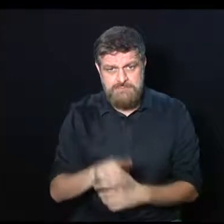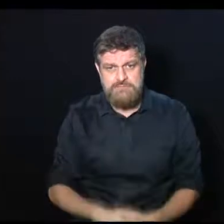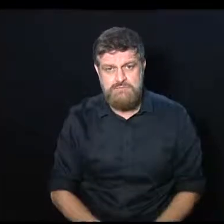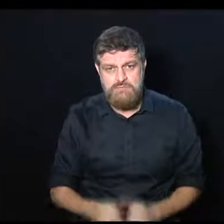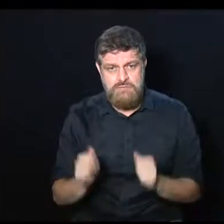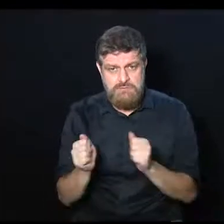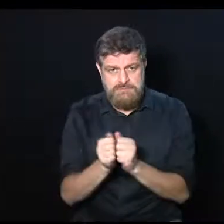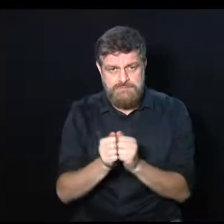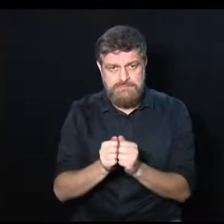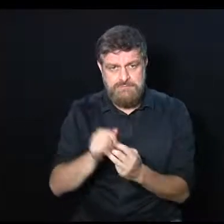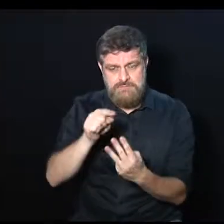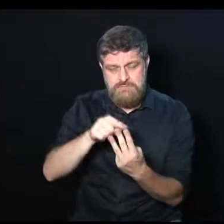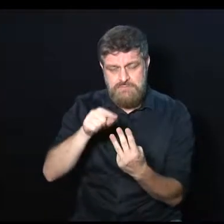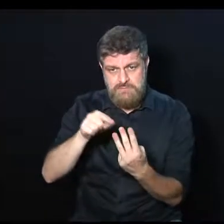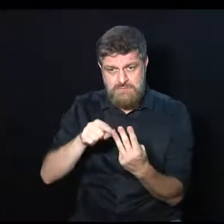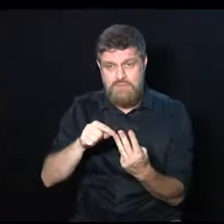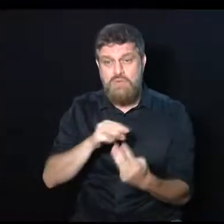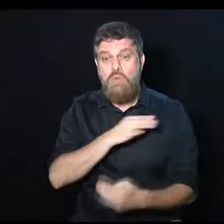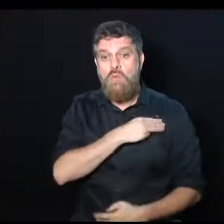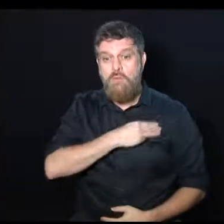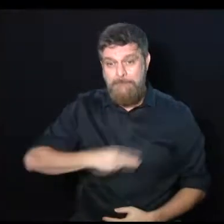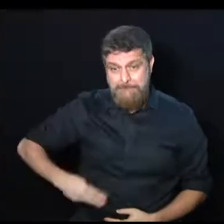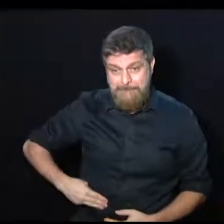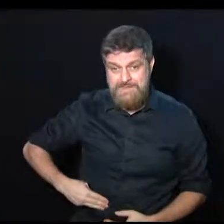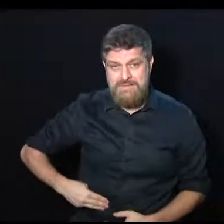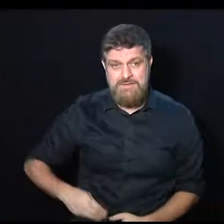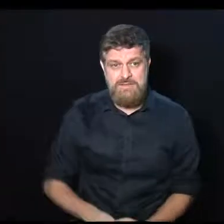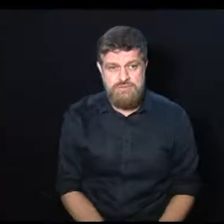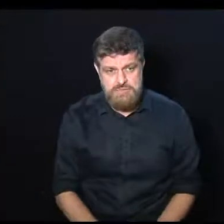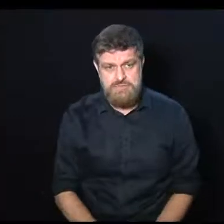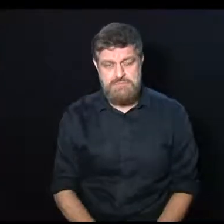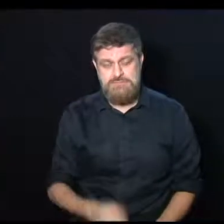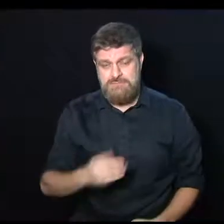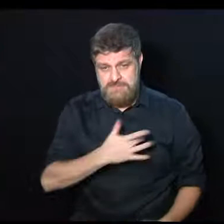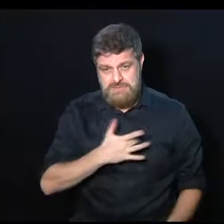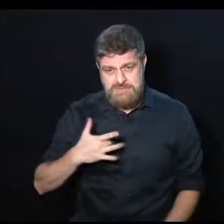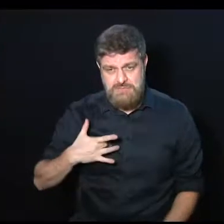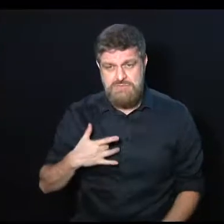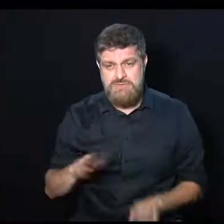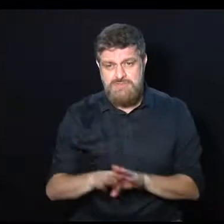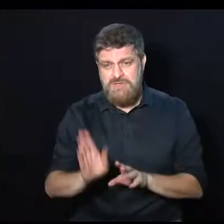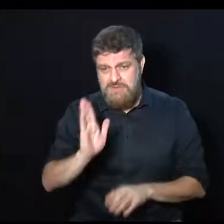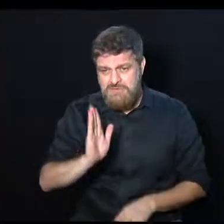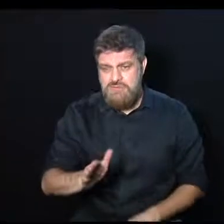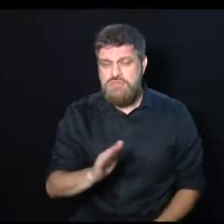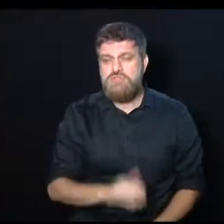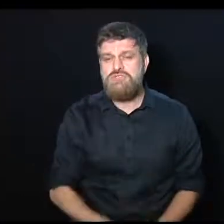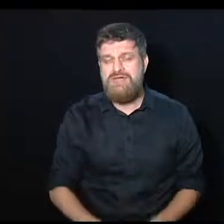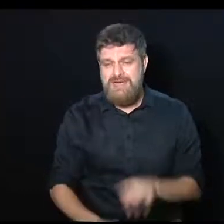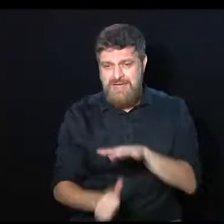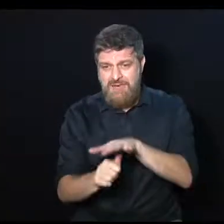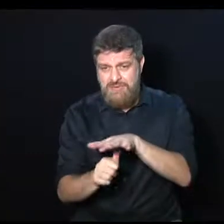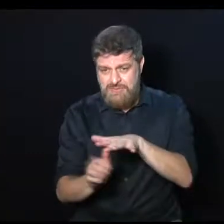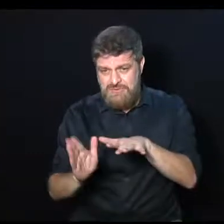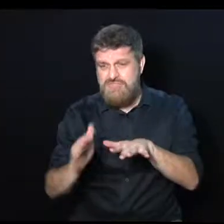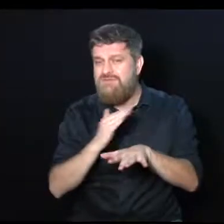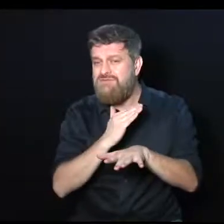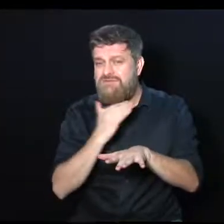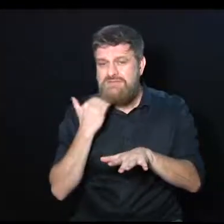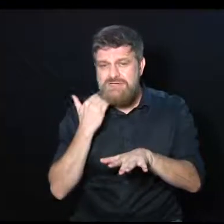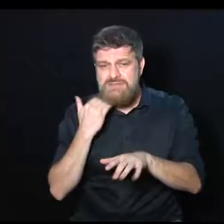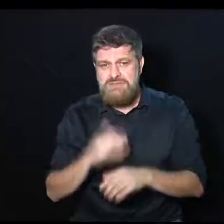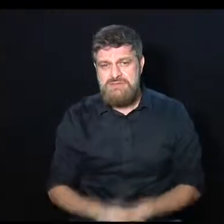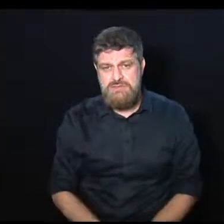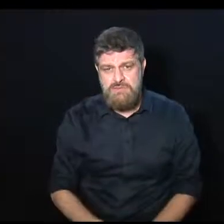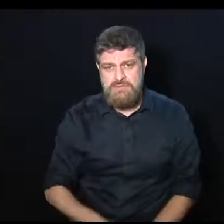Flávio Zambroni, o ministro da Saúde à época, Valdir Arcoverde, e o falecido ex-reitor da Unicamp, doutora José Aristodemo